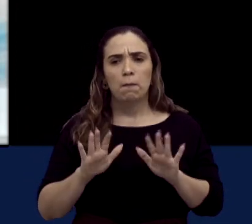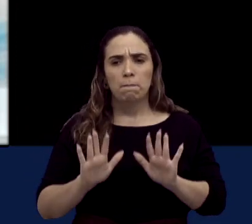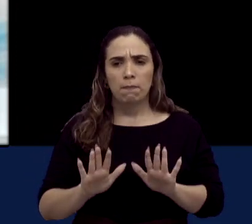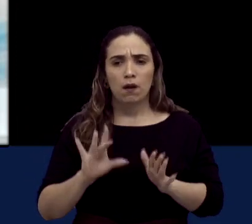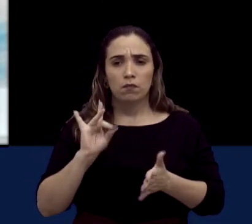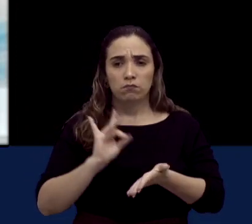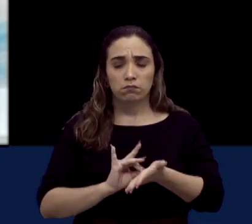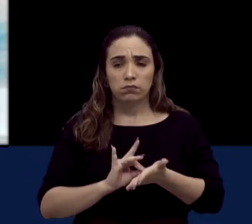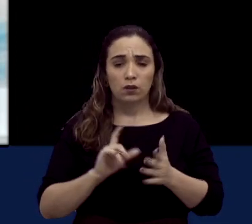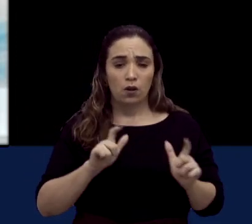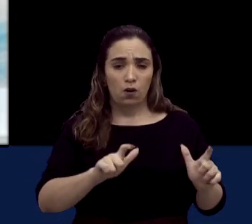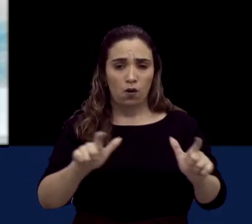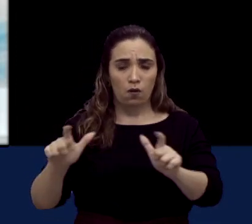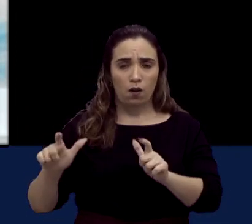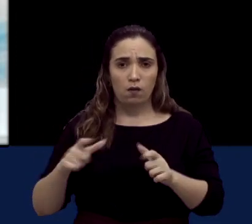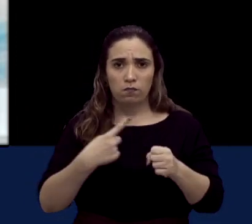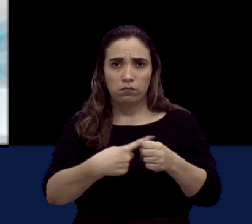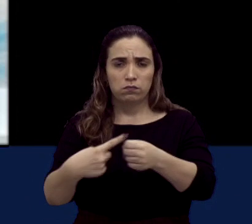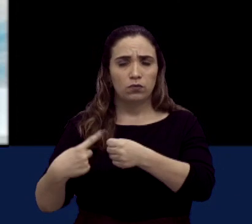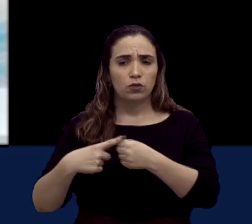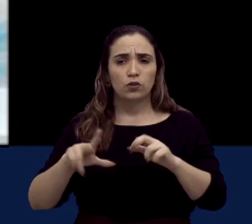dos territórios são diferentes.